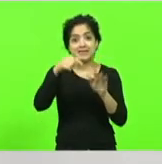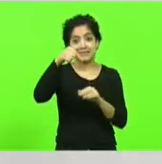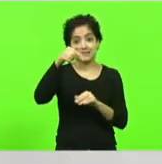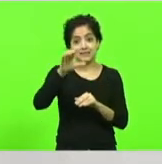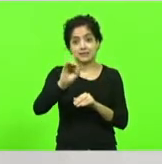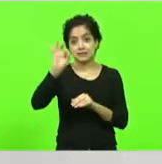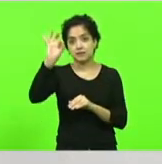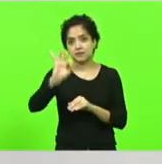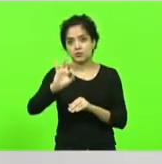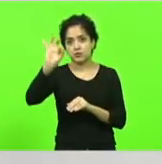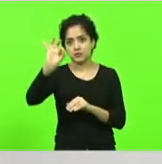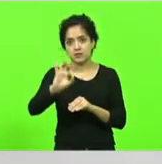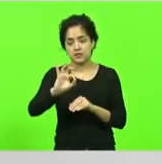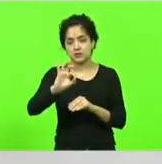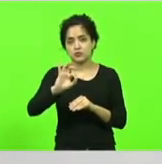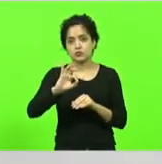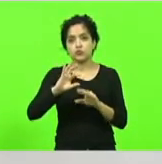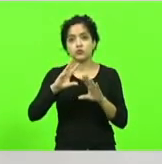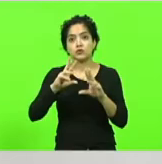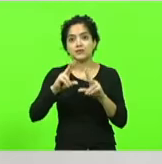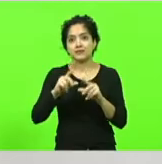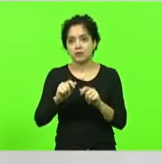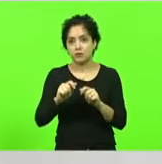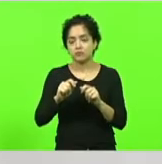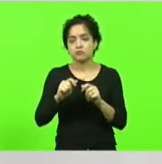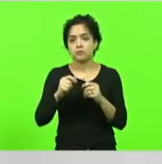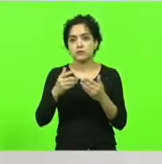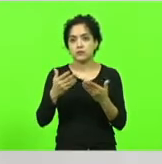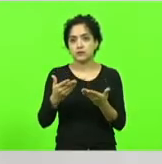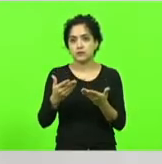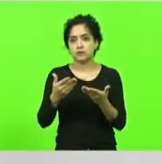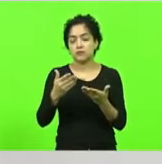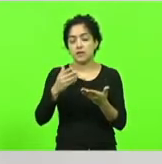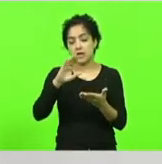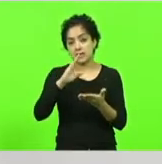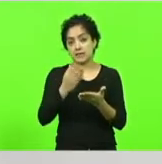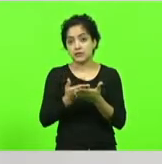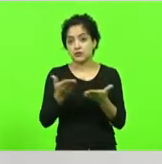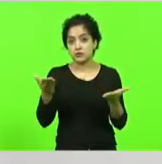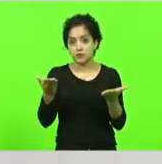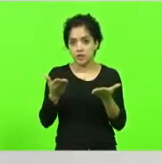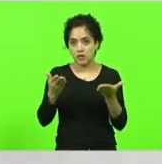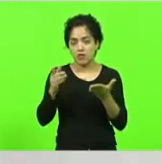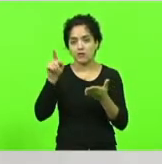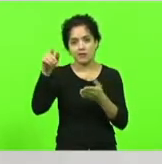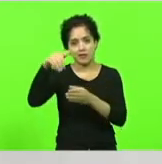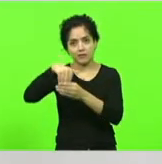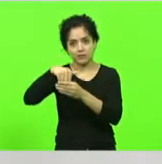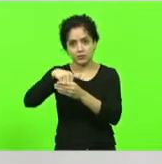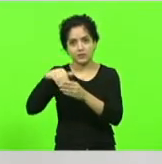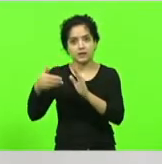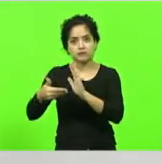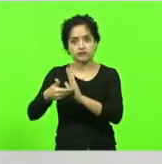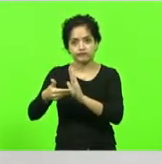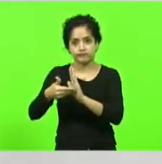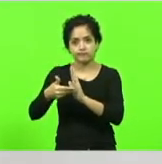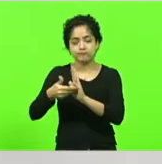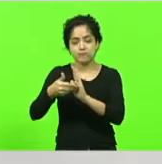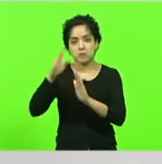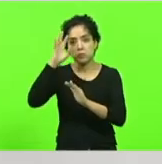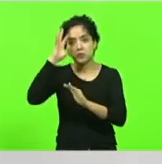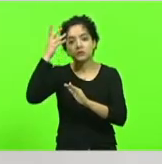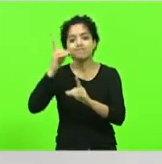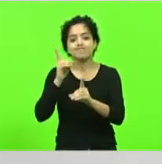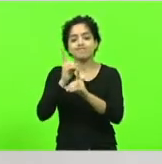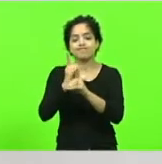do valor total deles. Isso é importantíssimo. Então, eu acredito que agora que seja votado lá na Câmara dos Deputados Federais, a gente encontre solução para esse